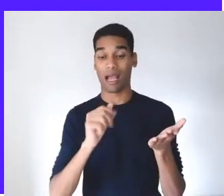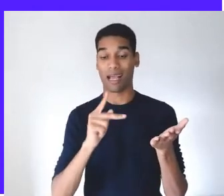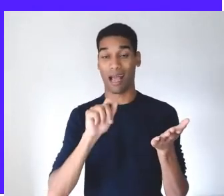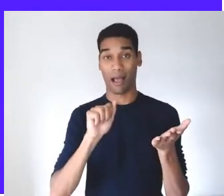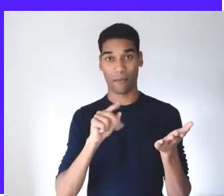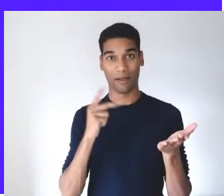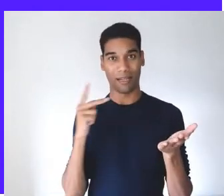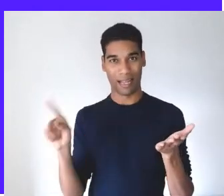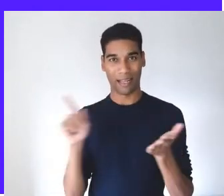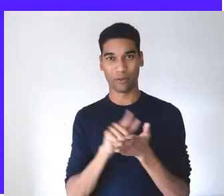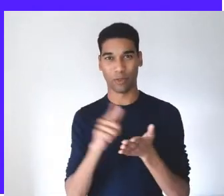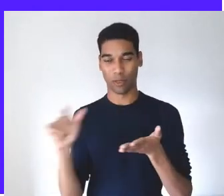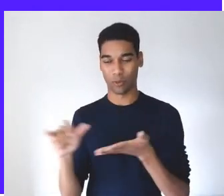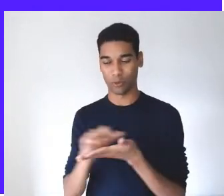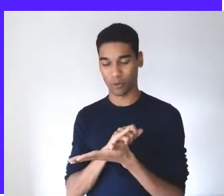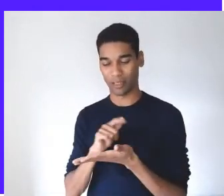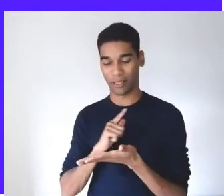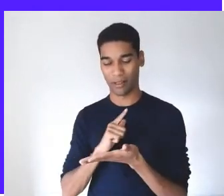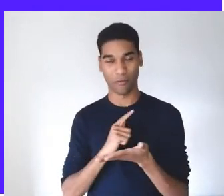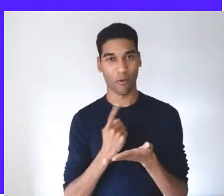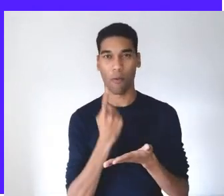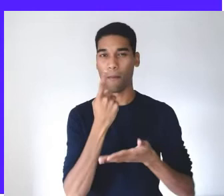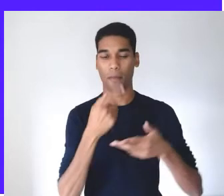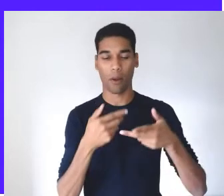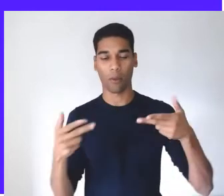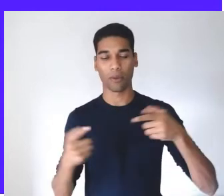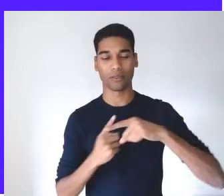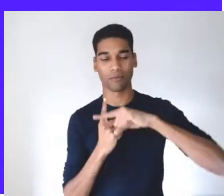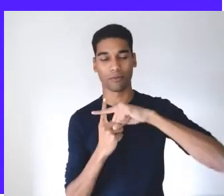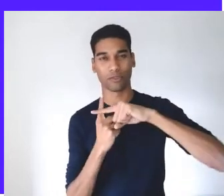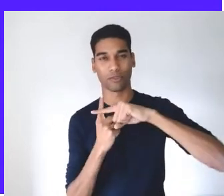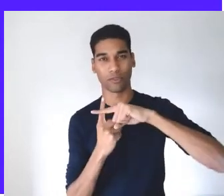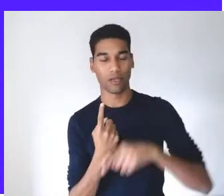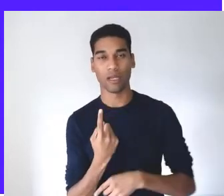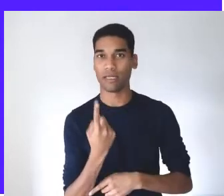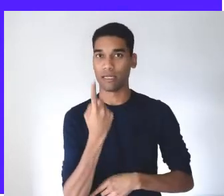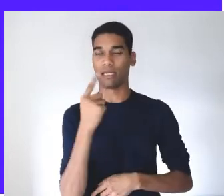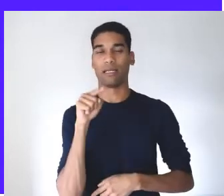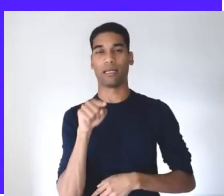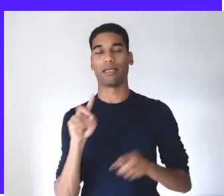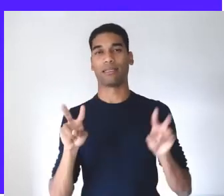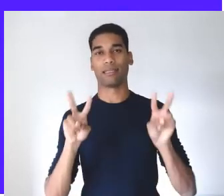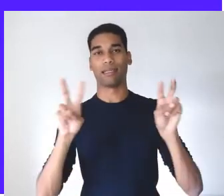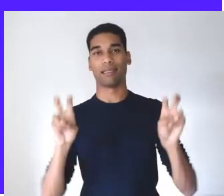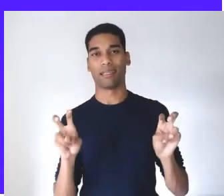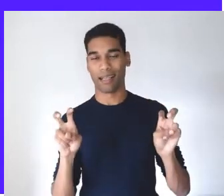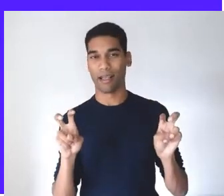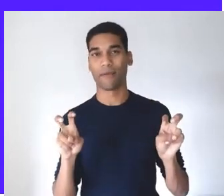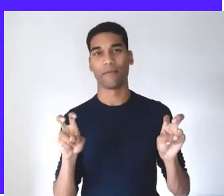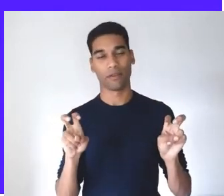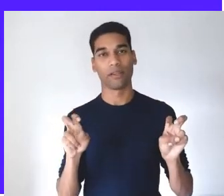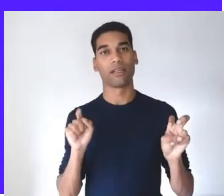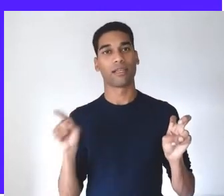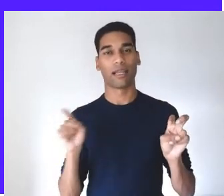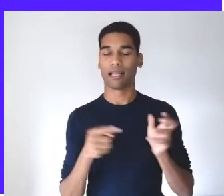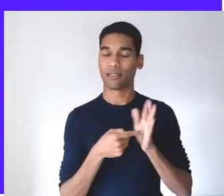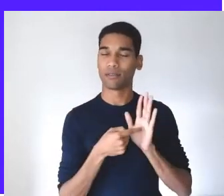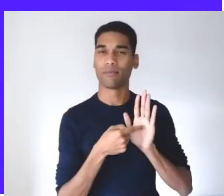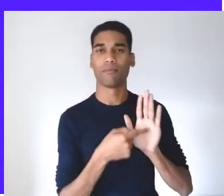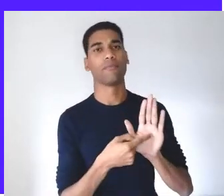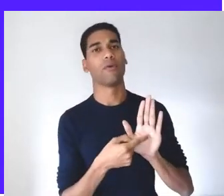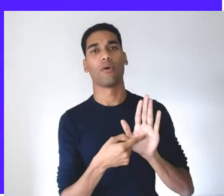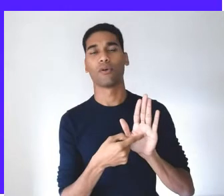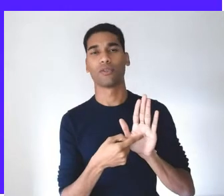matéria é uma das matérias que eles mostram como um exemplo muito bem feito de jornalismo